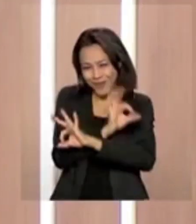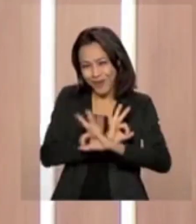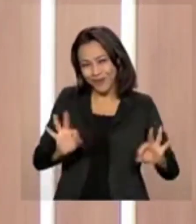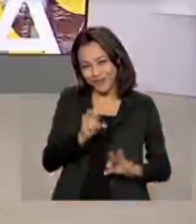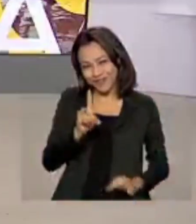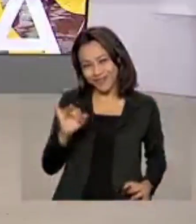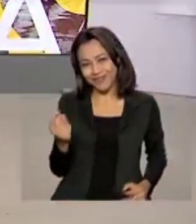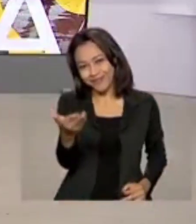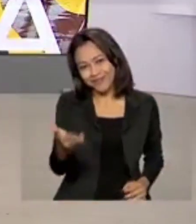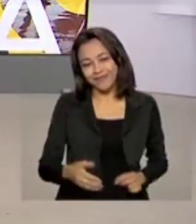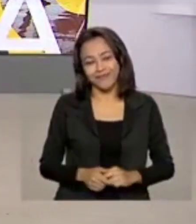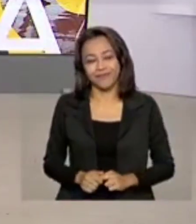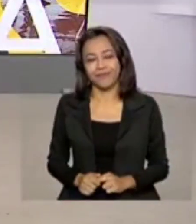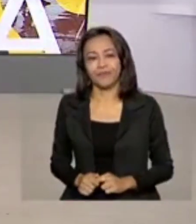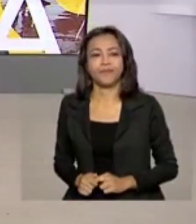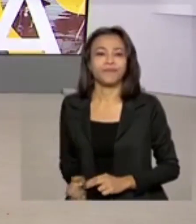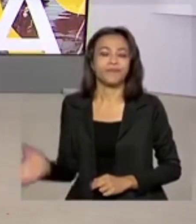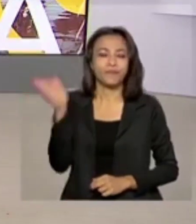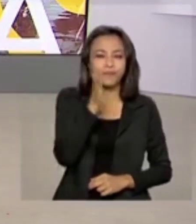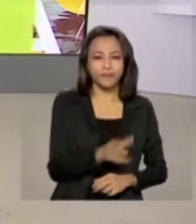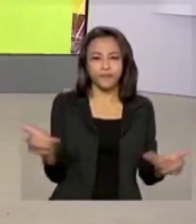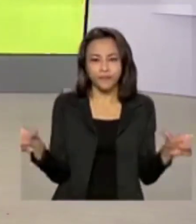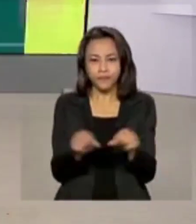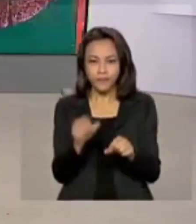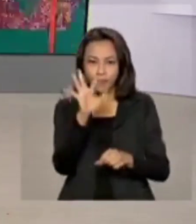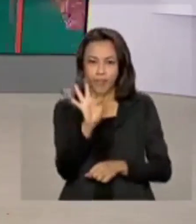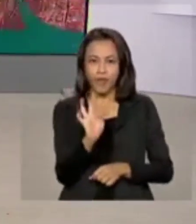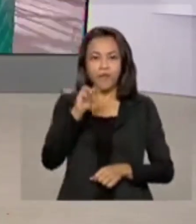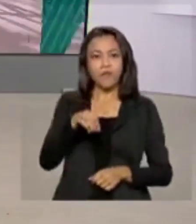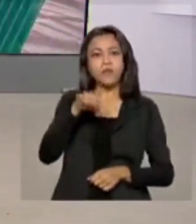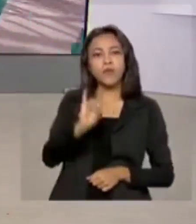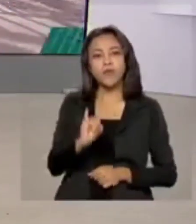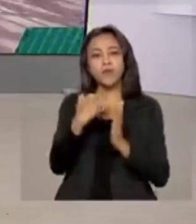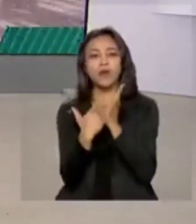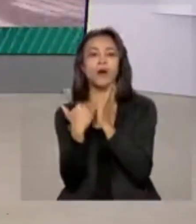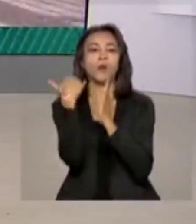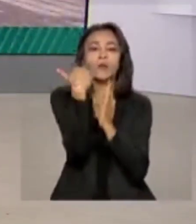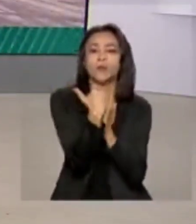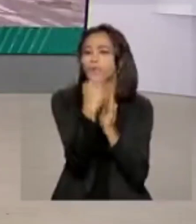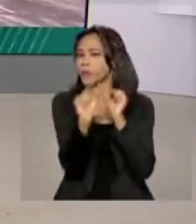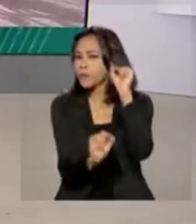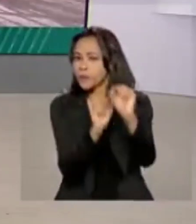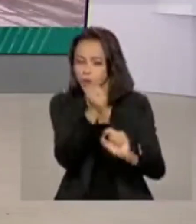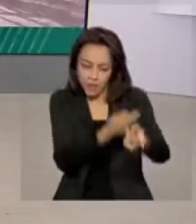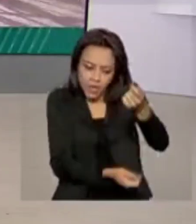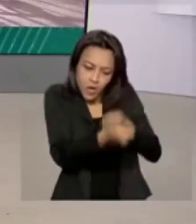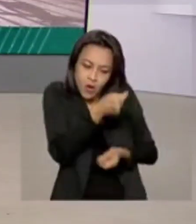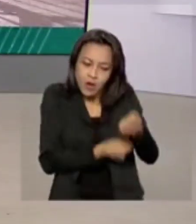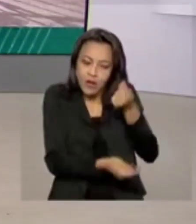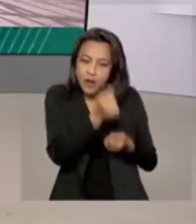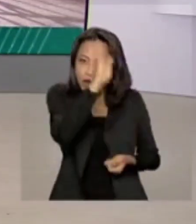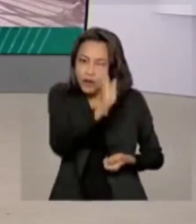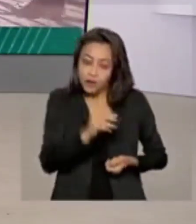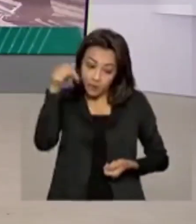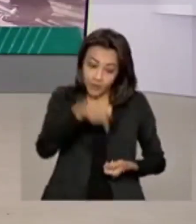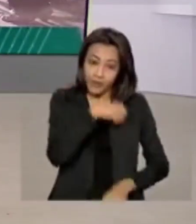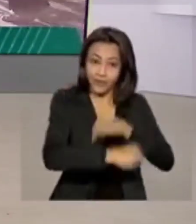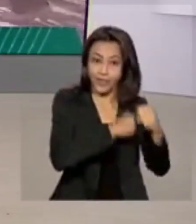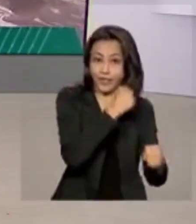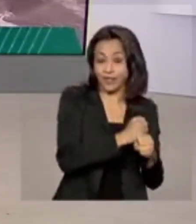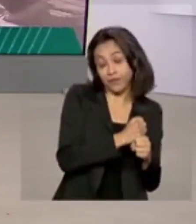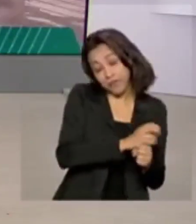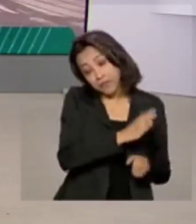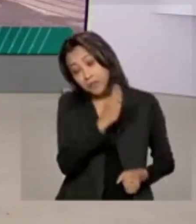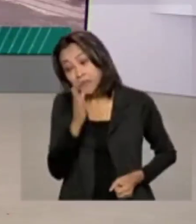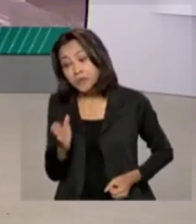dia. O FMI aumentou a estimativa de crescimento para a economia brasileira neste ano. Por outro lado,